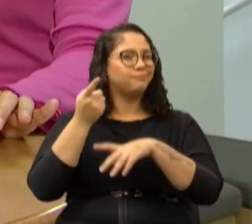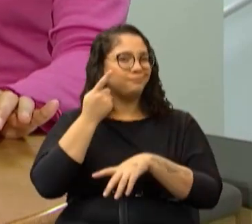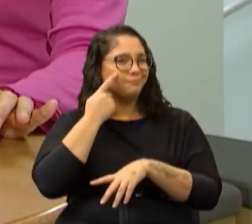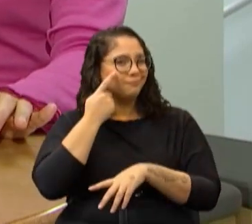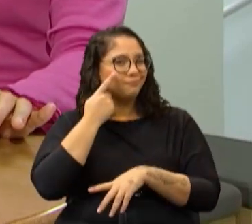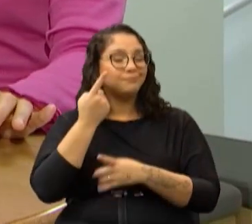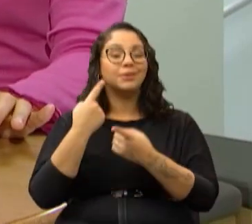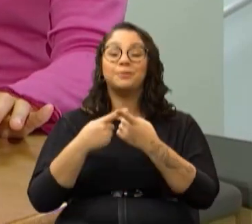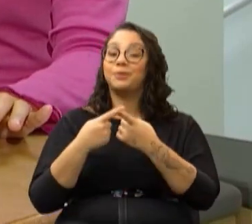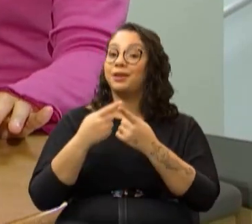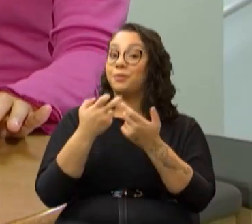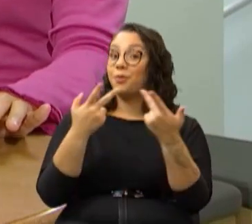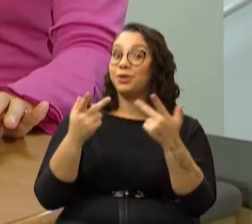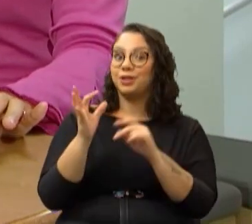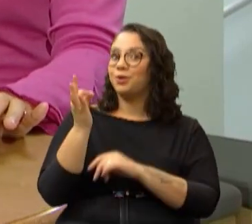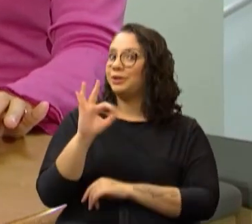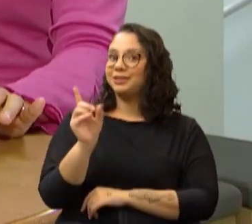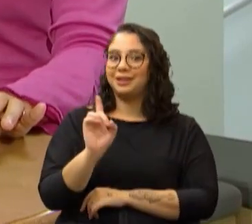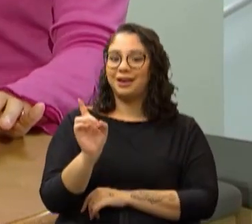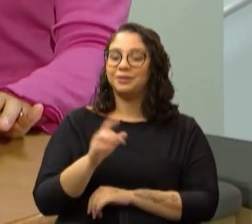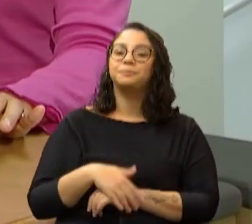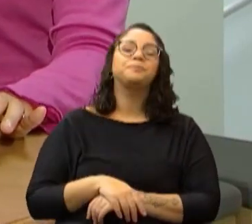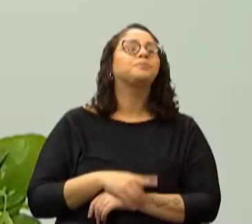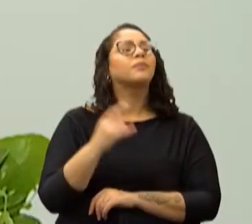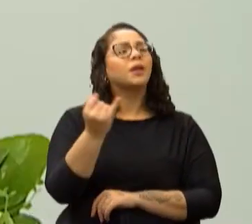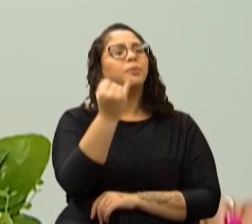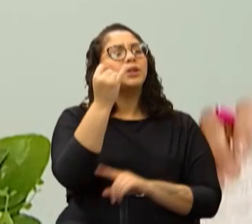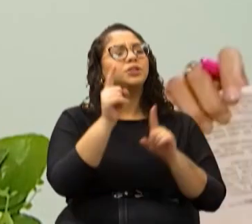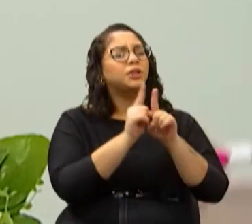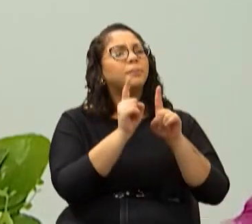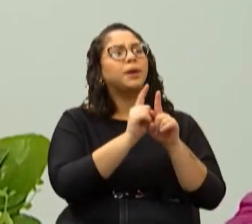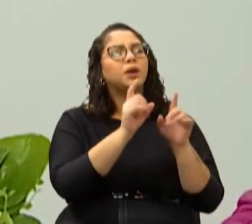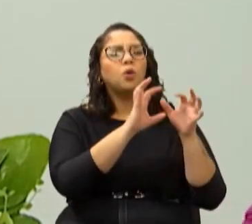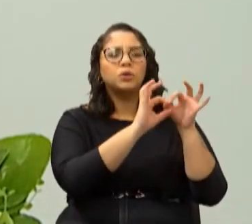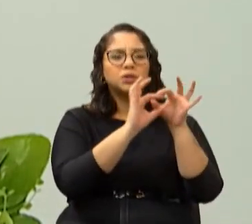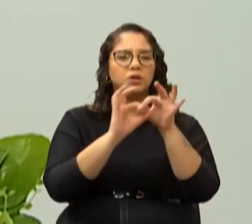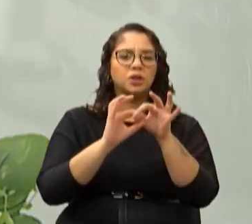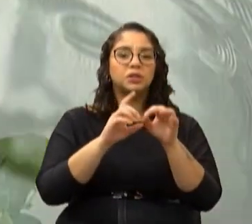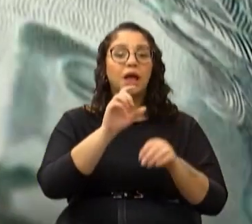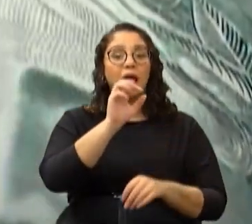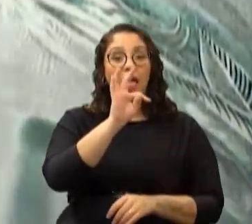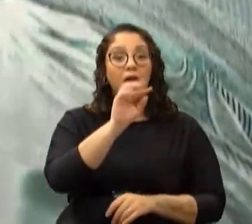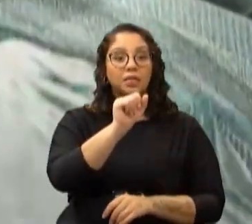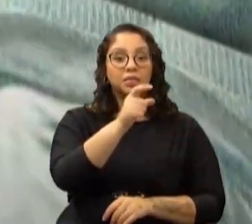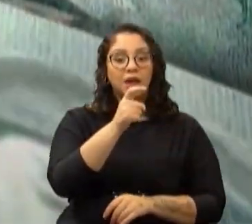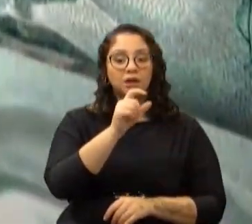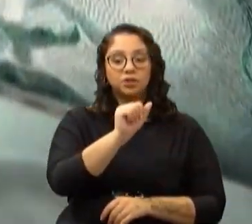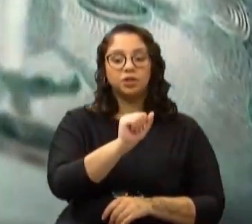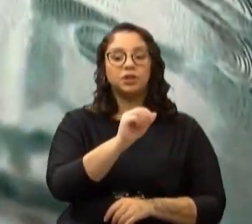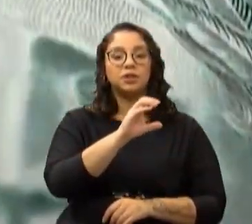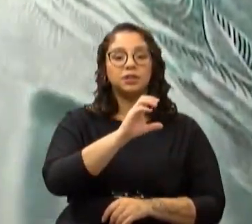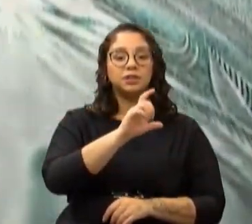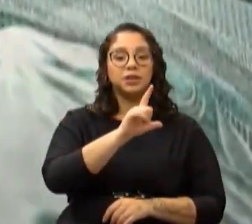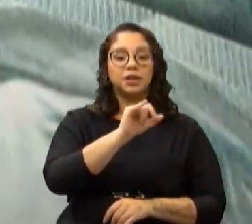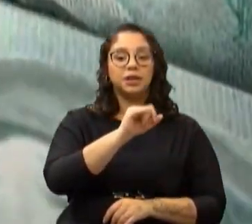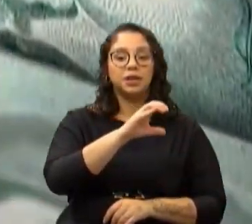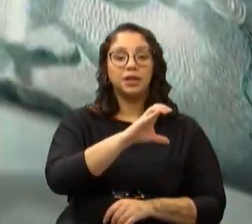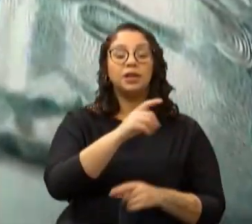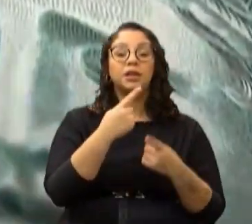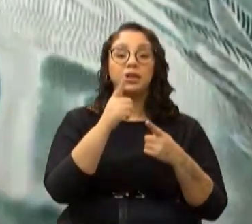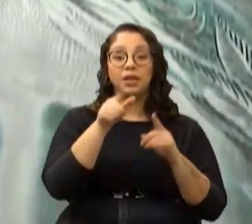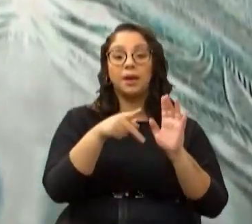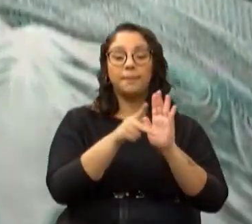né? Levanta a sobrancelha porque alguma coisa não está certa. E eu acho legal contextualizar a taxa Selic, porque ela